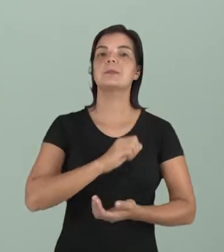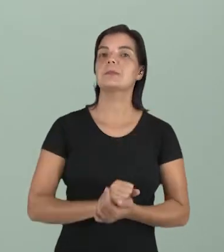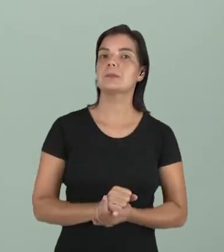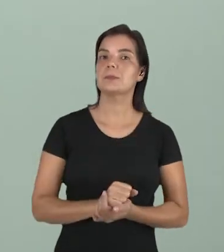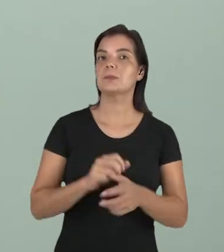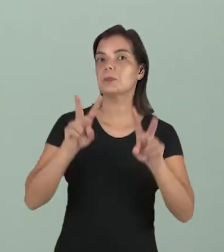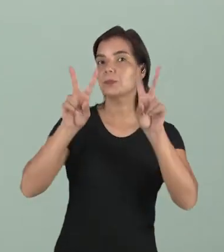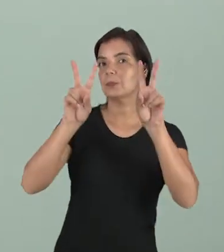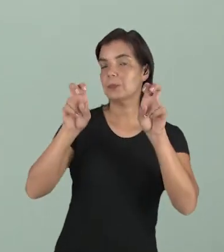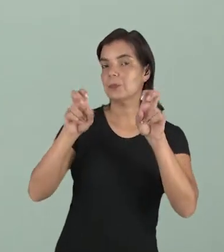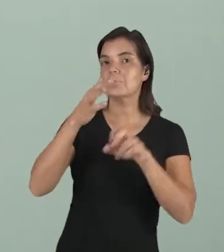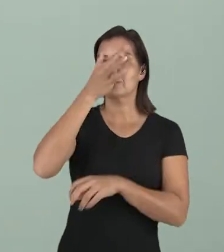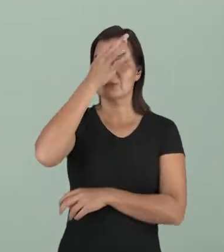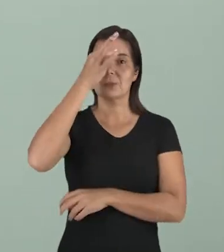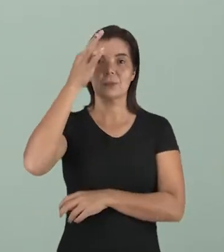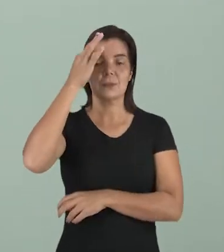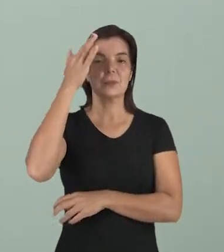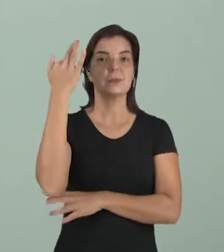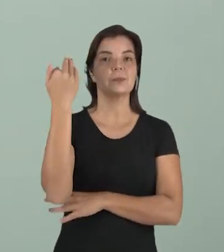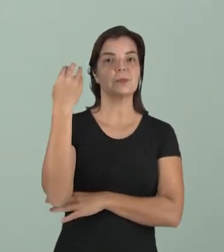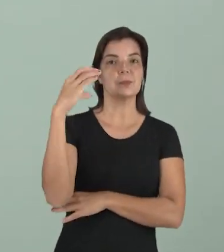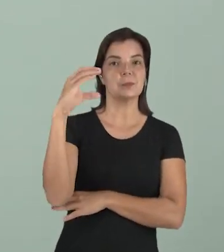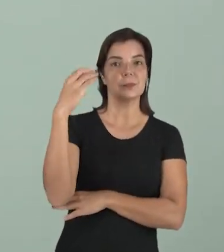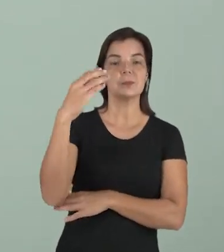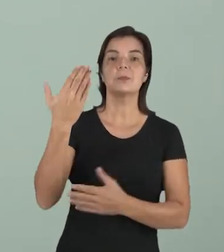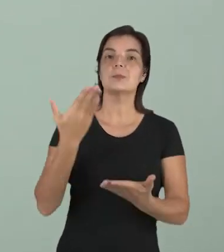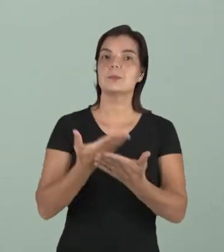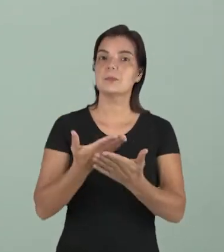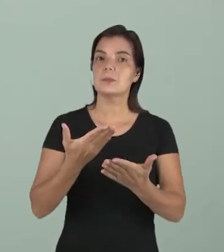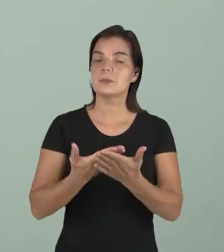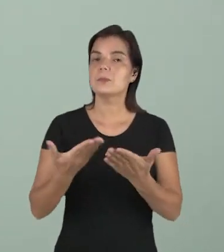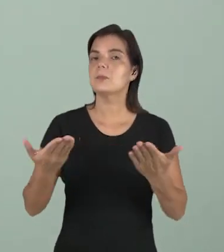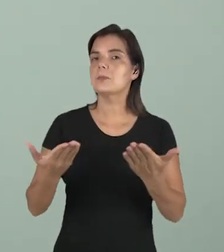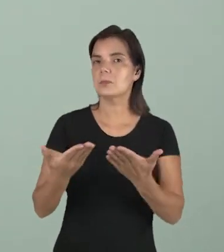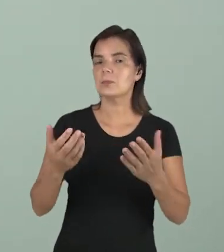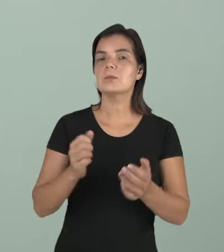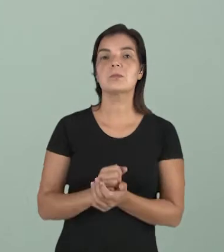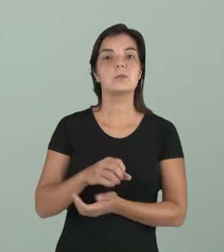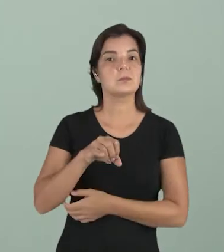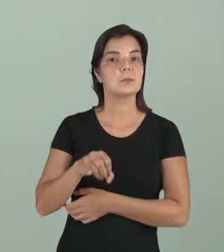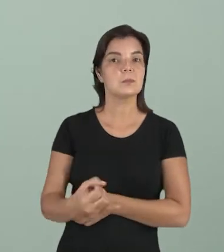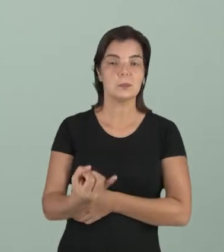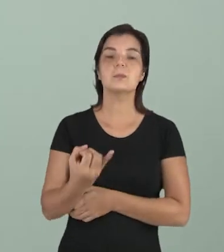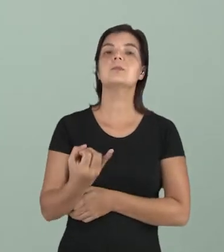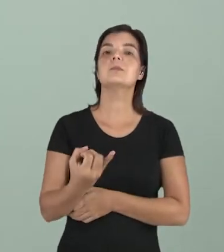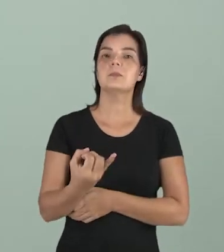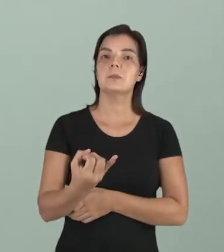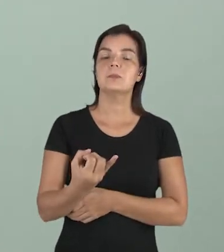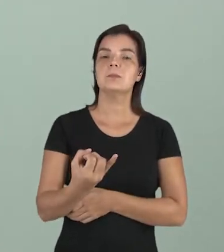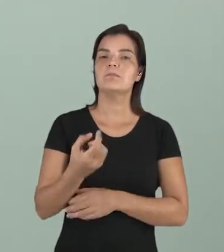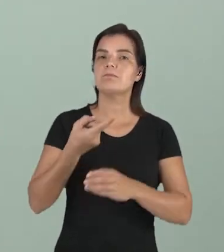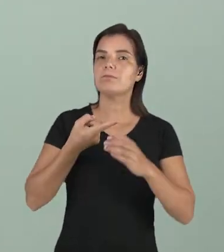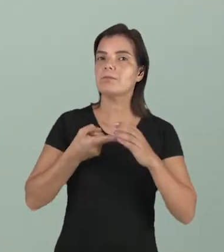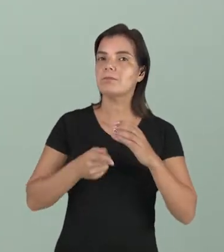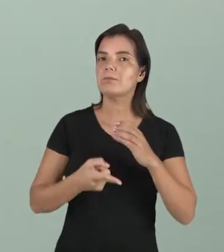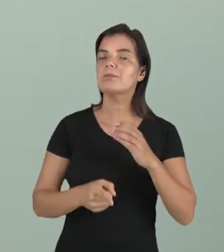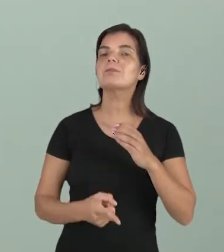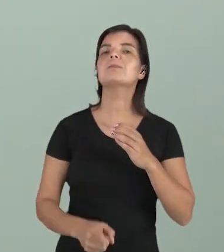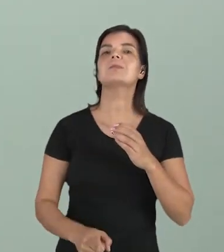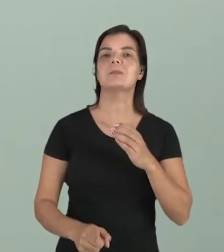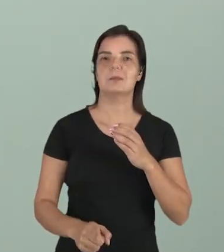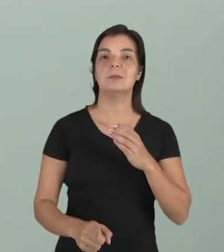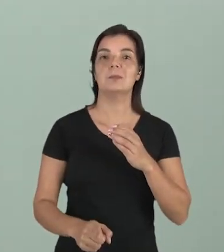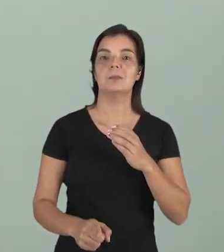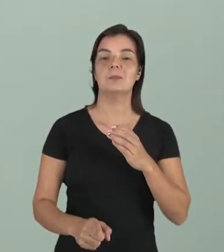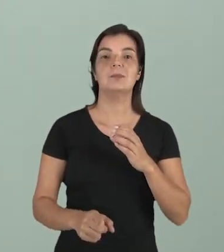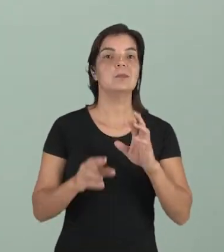no nosso tema de Filosofia da Ciência. Hoje na nossa aula a gente vai ter a oportunidade de se aprofundar um pouquinho